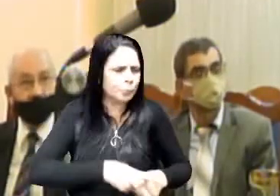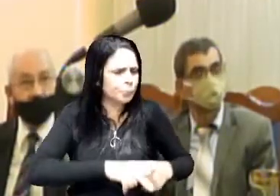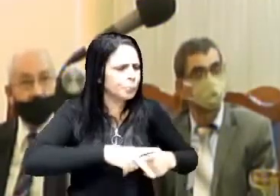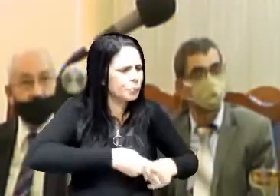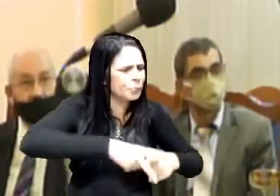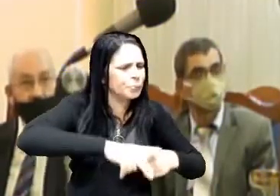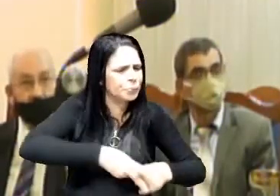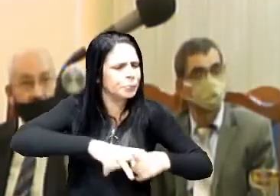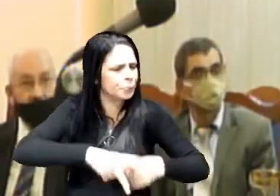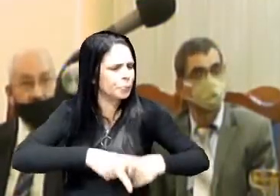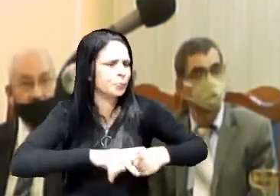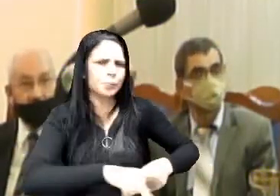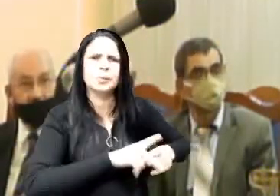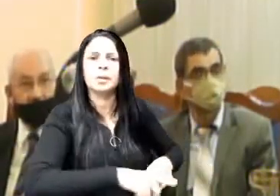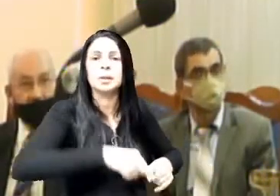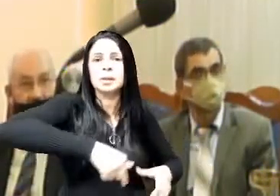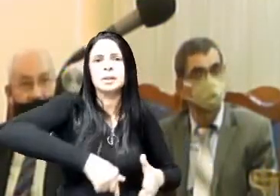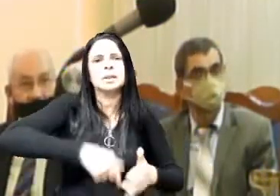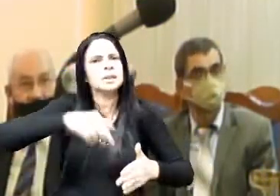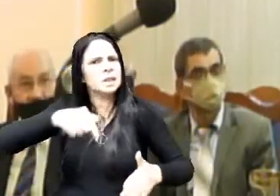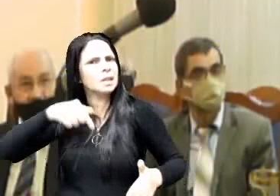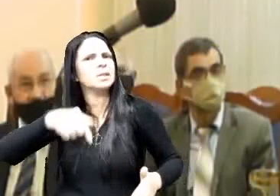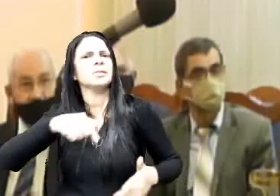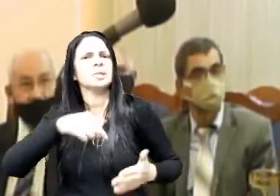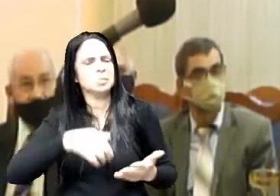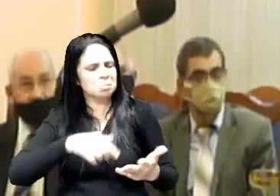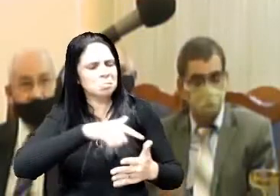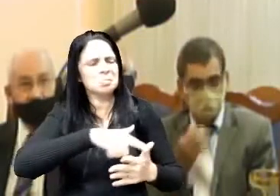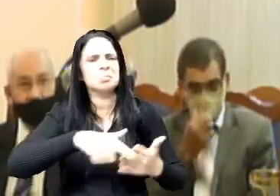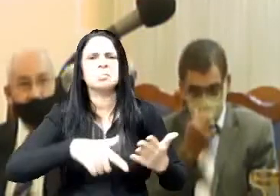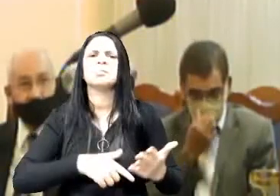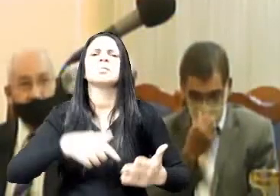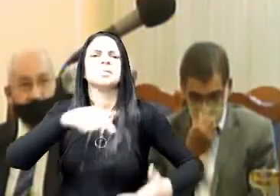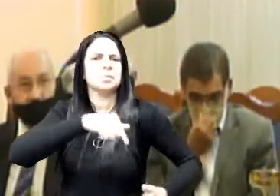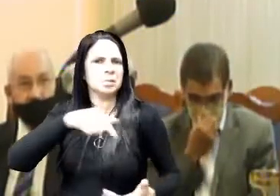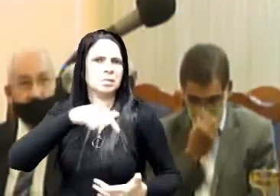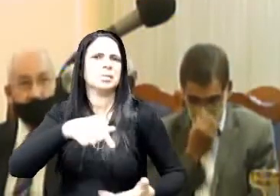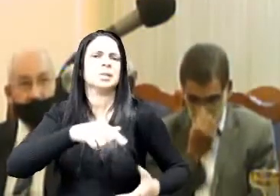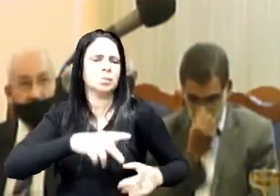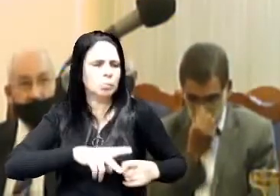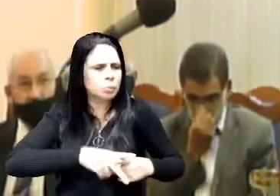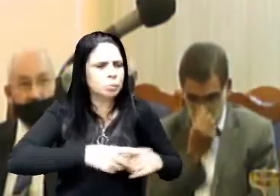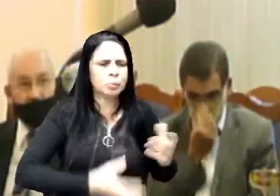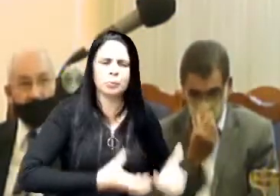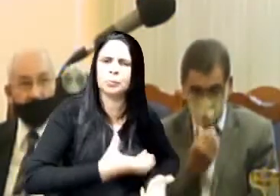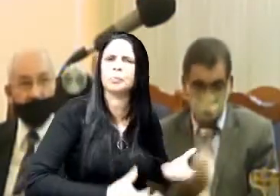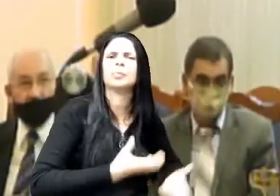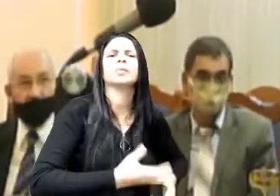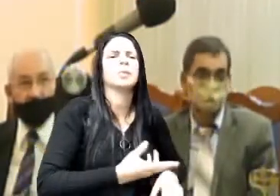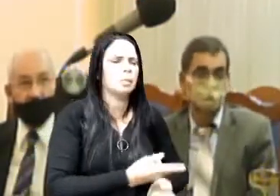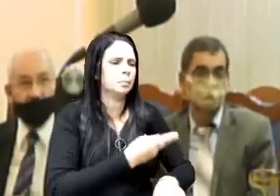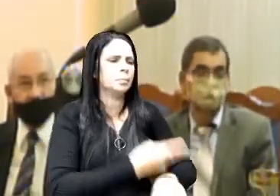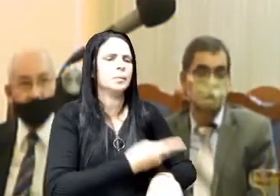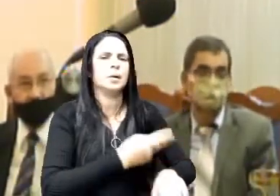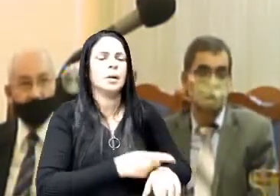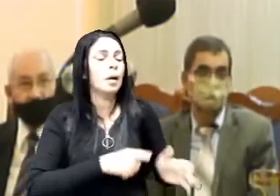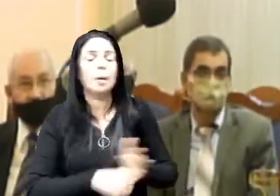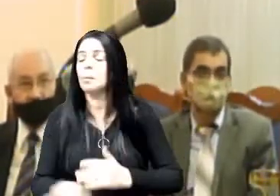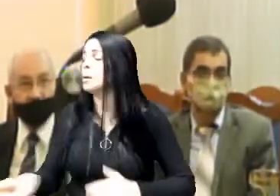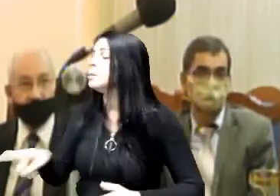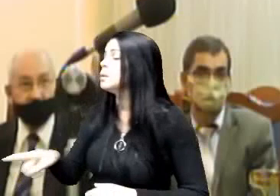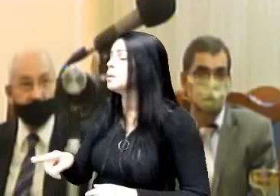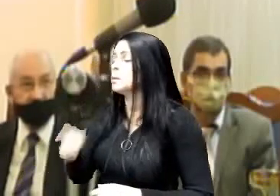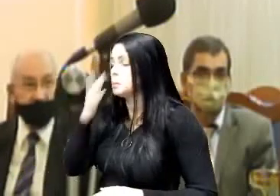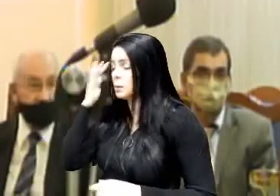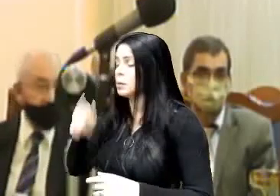Para a prata chegar no ponto, tem que passar no fogo 7 vezes. Pergunta aí quem está ao seu lado, quantas